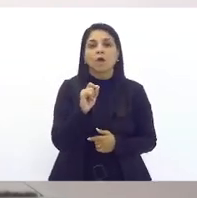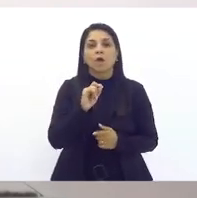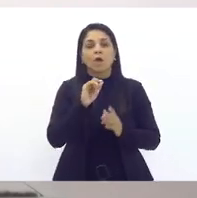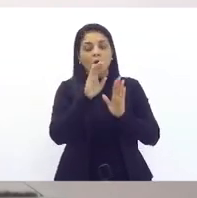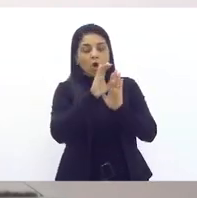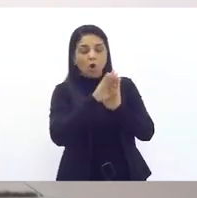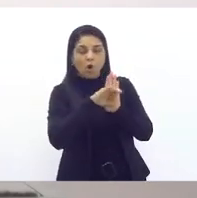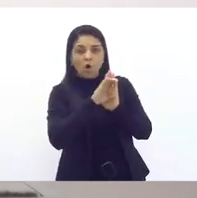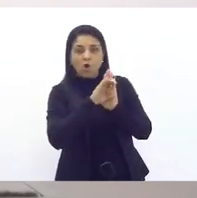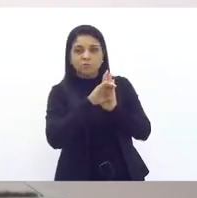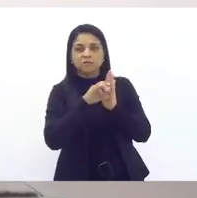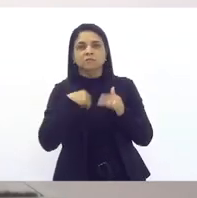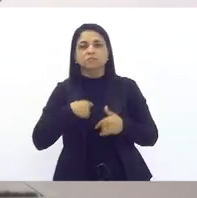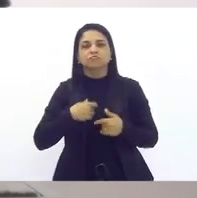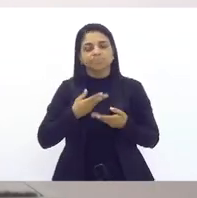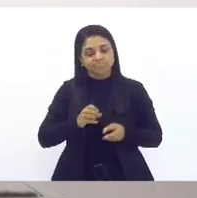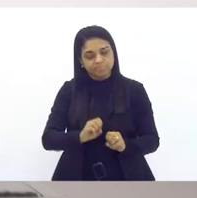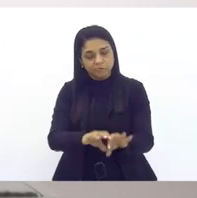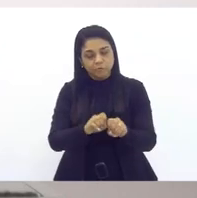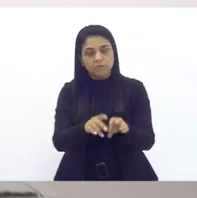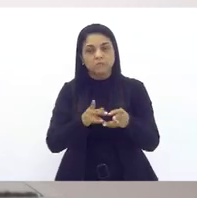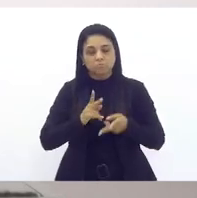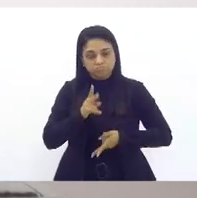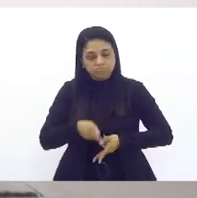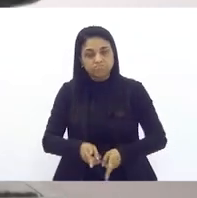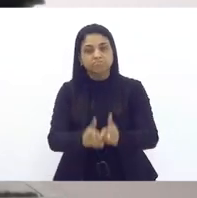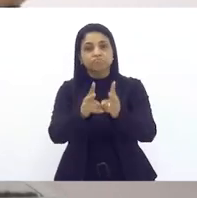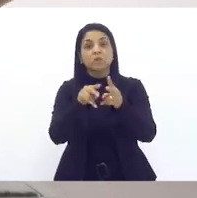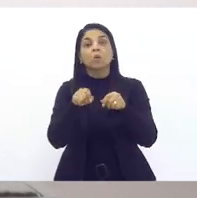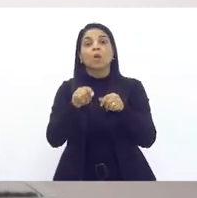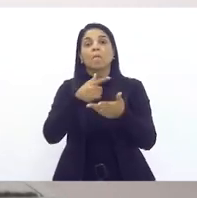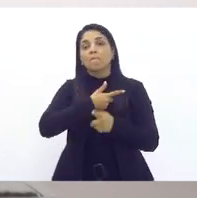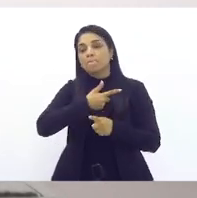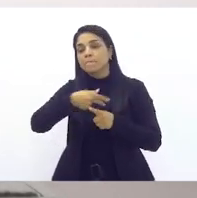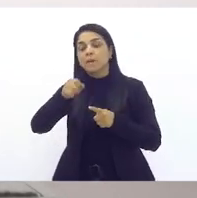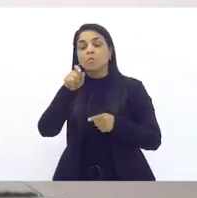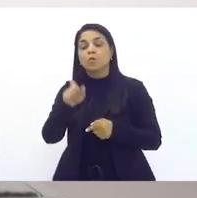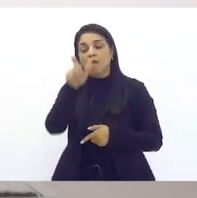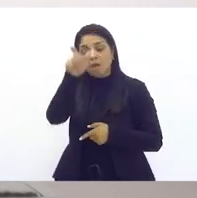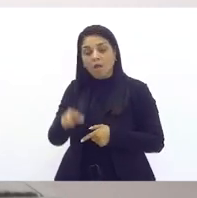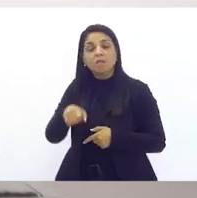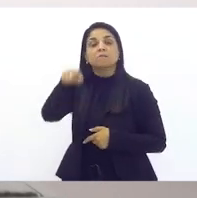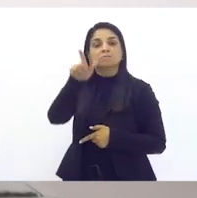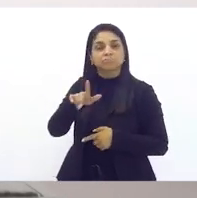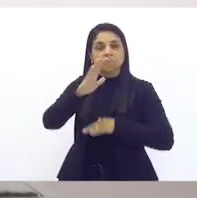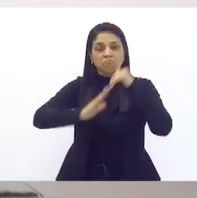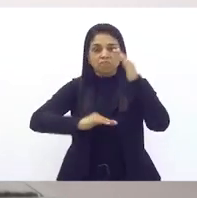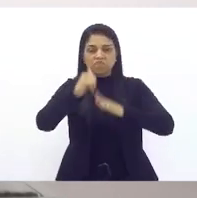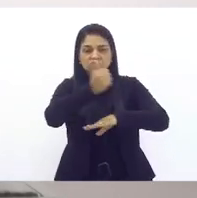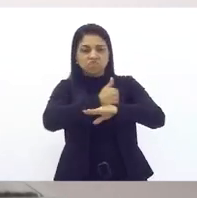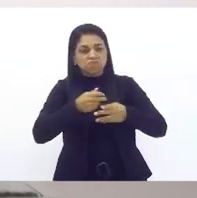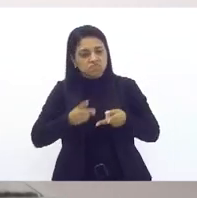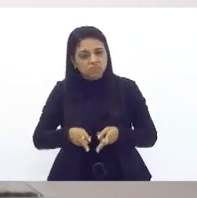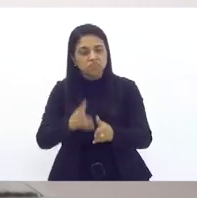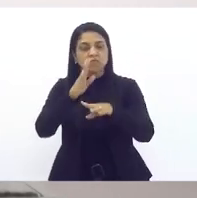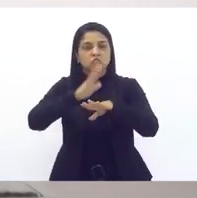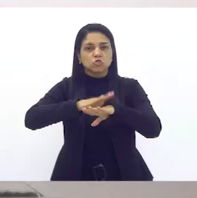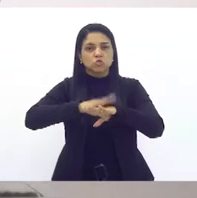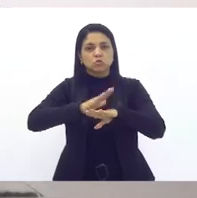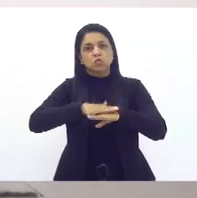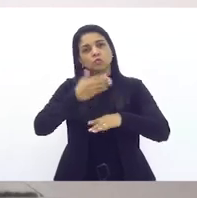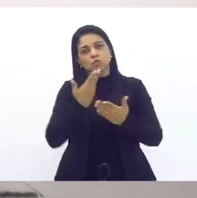conceito de educação permanente para você premiar aqueles que não deixam de estudar, fazendo MBAs, mestrado,